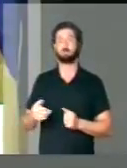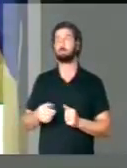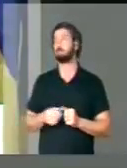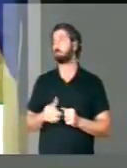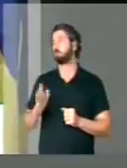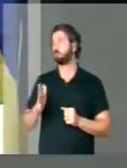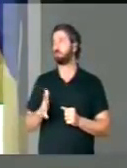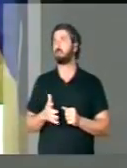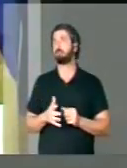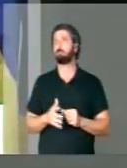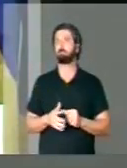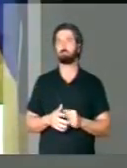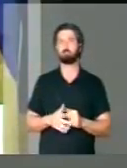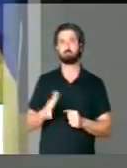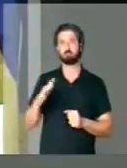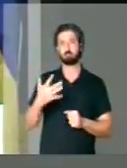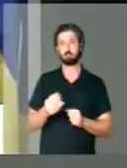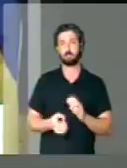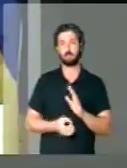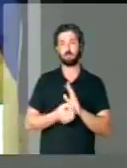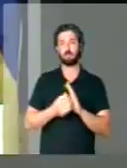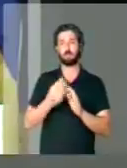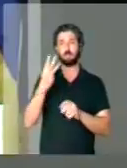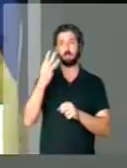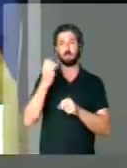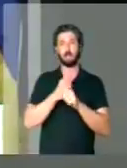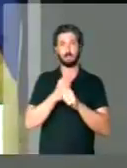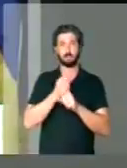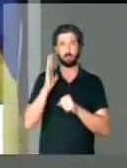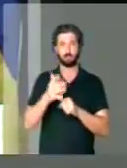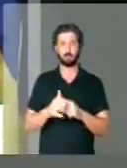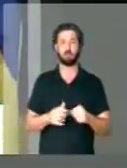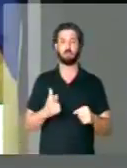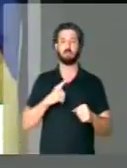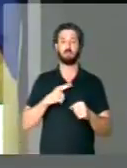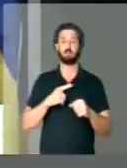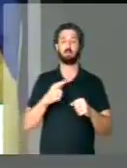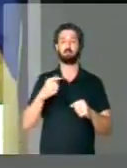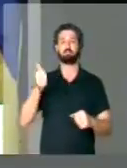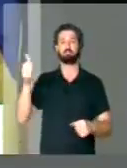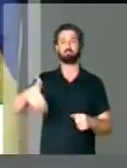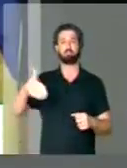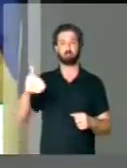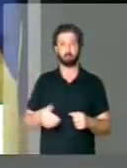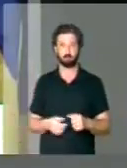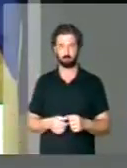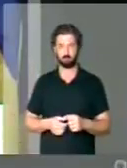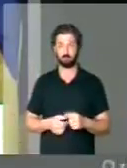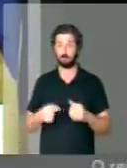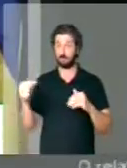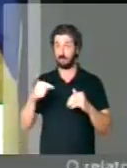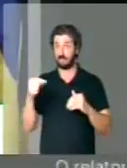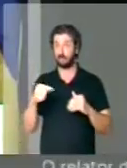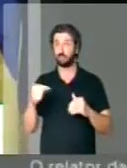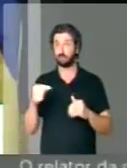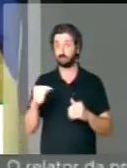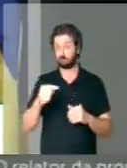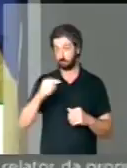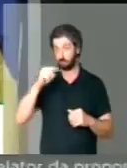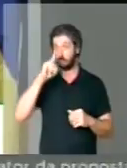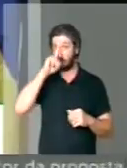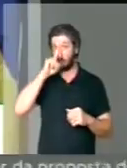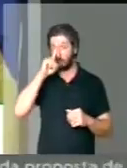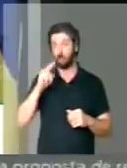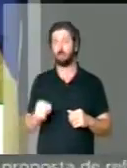já quase pelo 3º ano, 4º ano, resultados pífios. Pífios ou negativos, e bastante negativos.